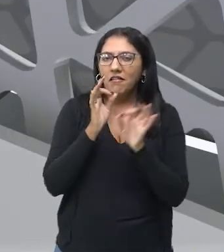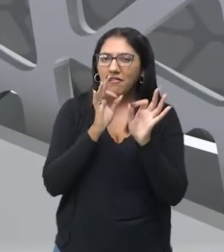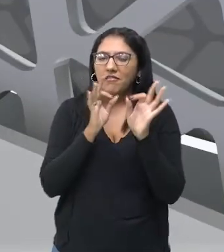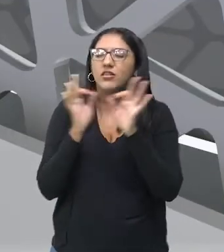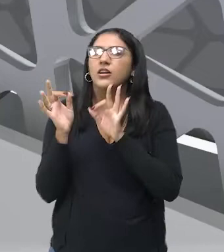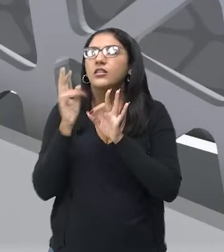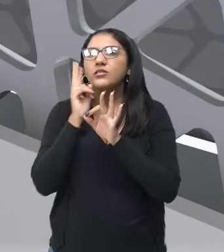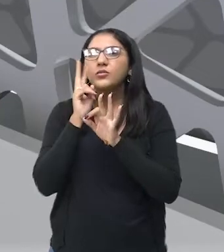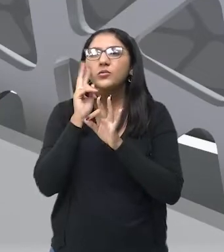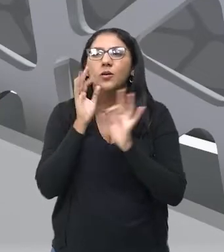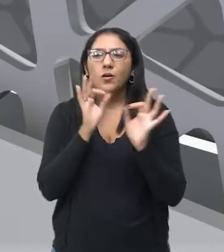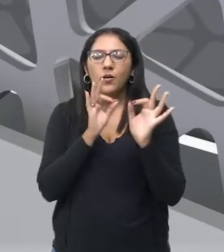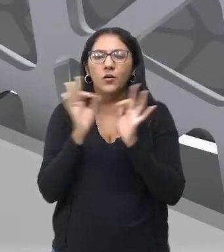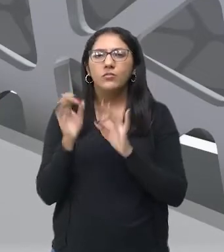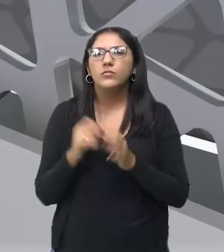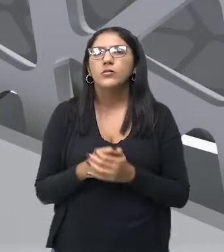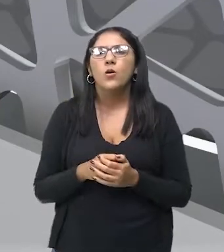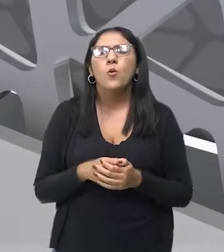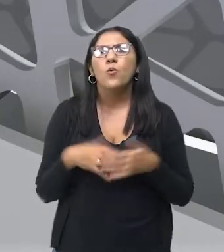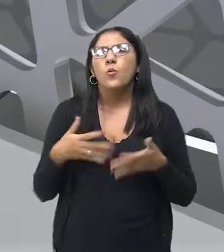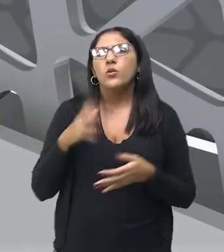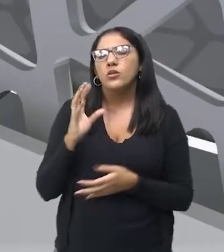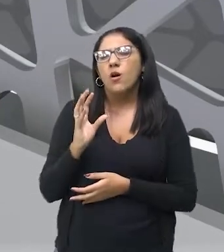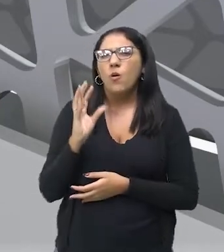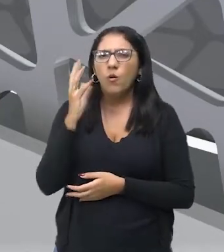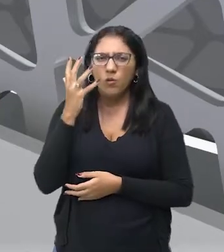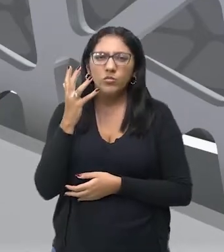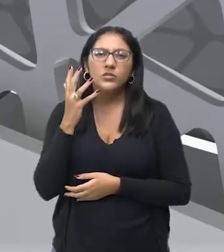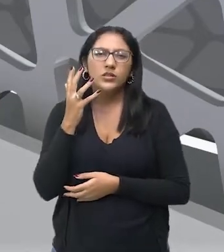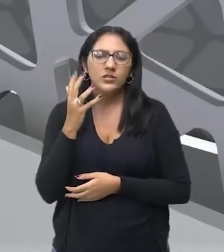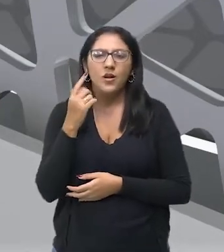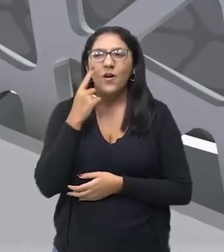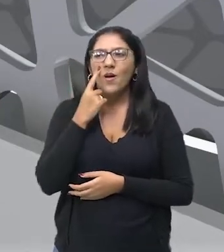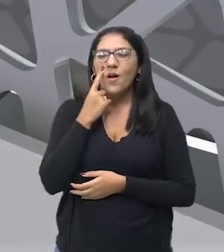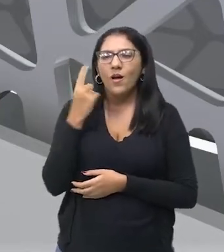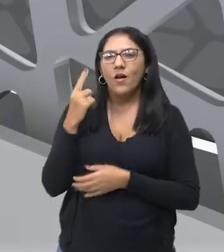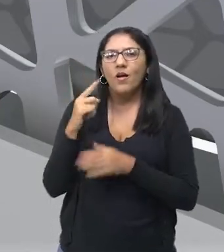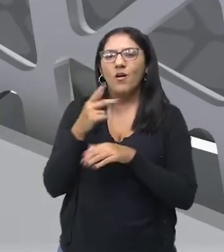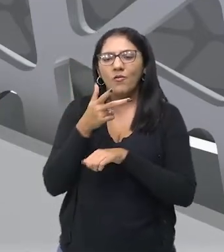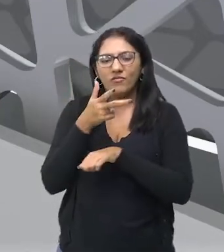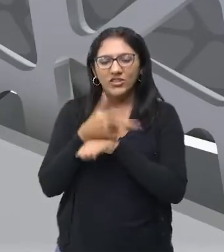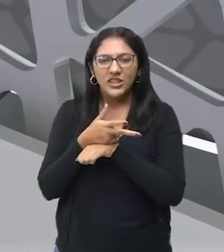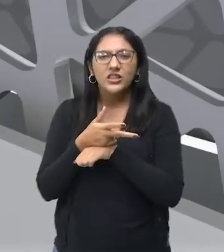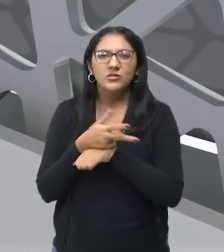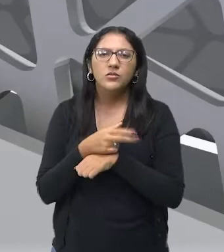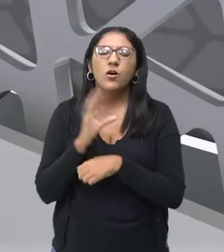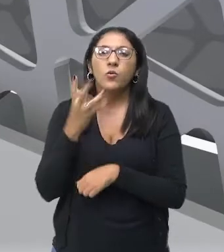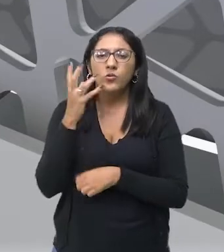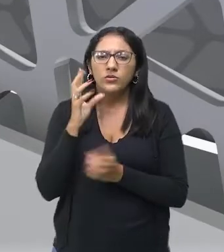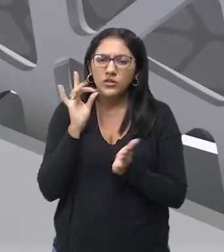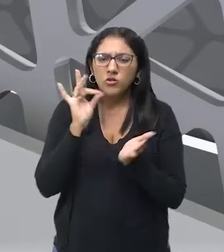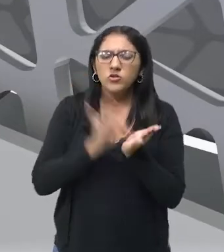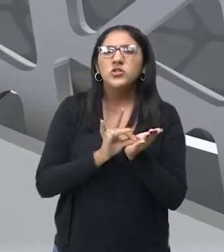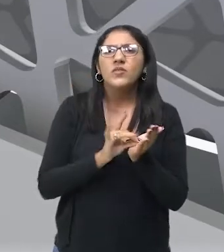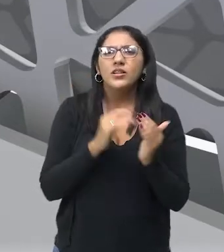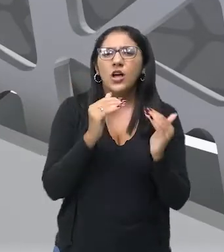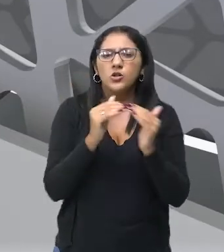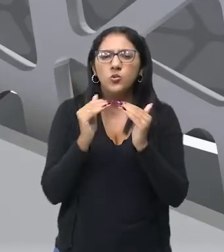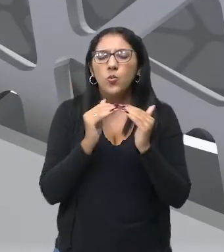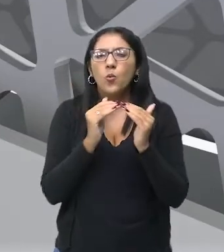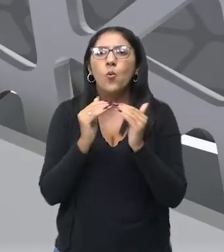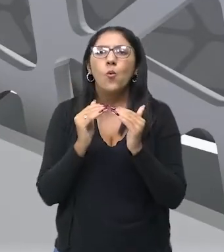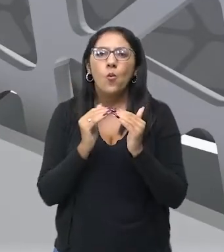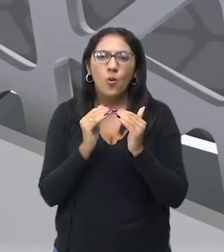aula, gente. Qual é o fato? Qual é a situação, o evento que efetivamente aconteceu naquela situação do